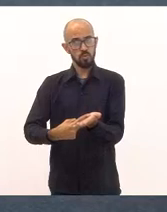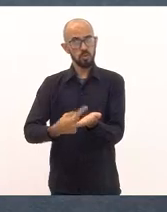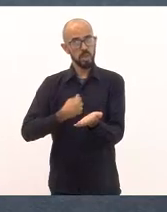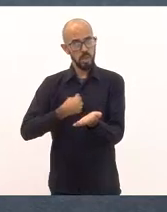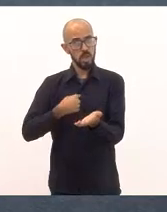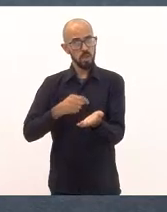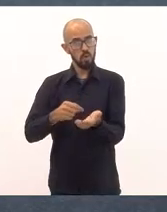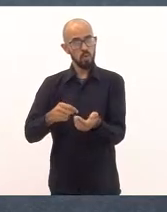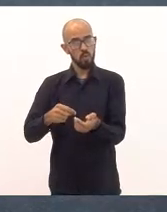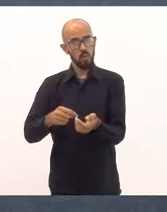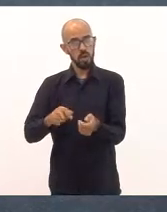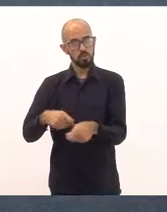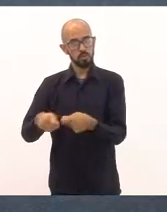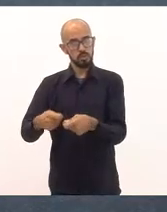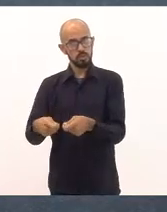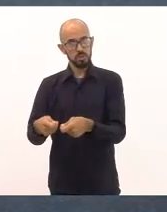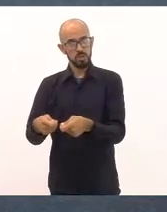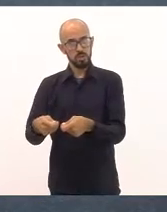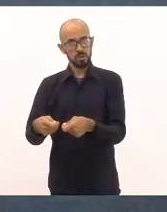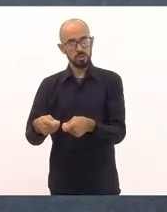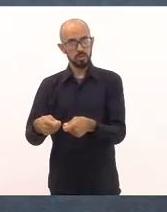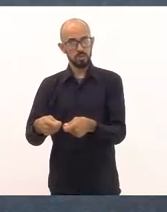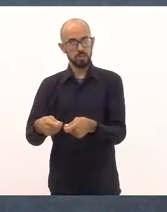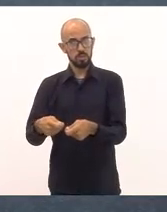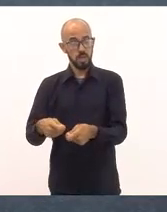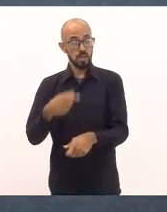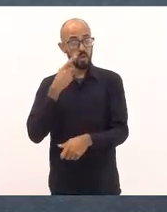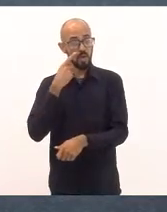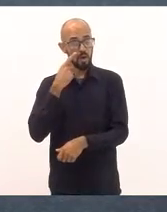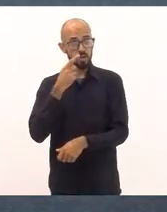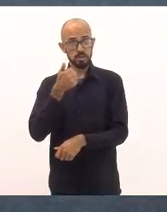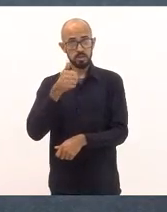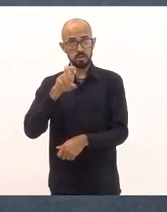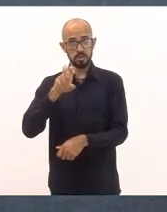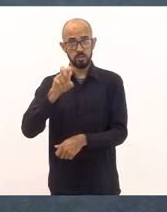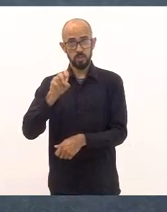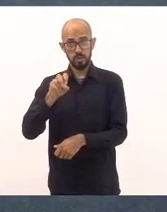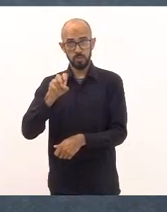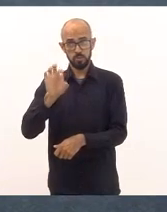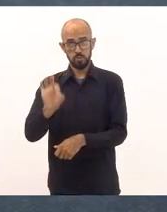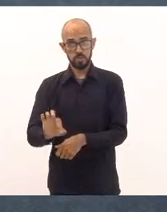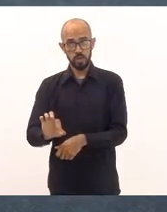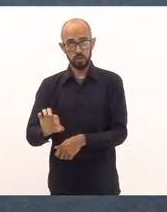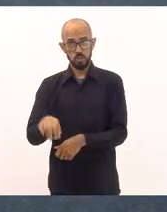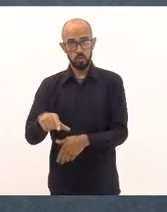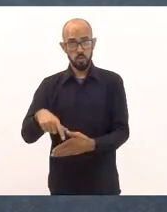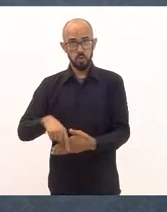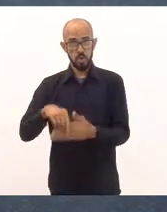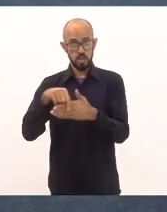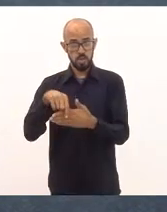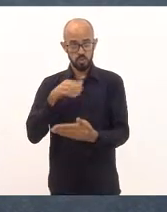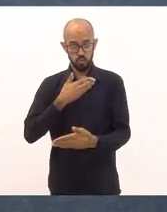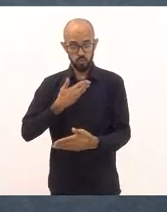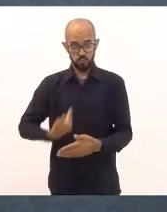dos 150%, o líder do governo não quis fazer o compromisso aqui, deputado